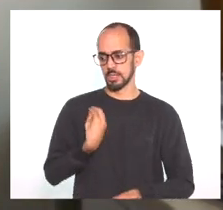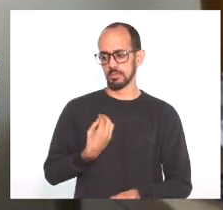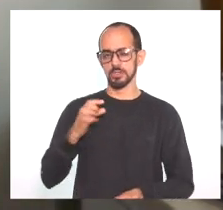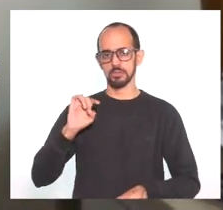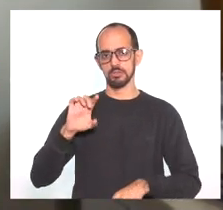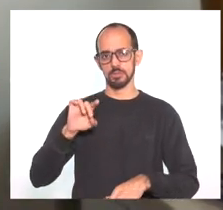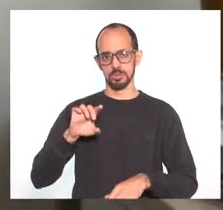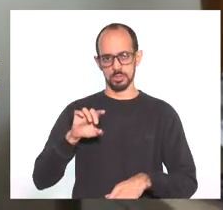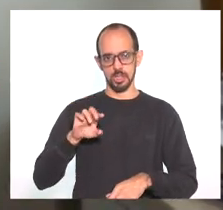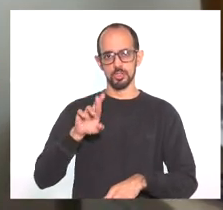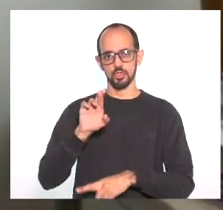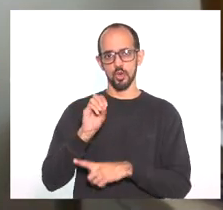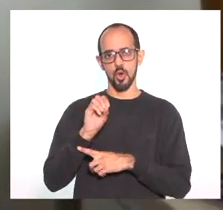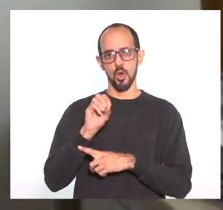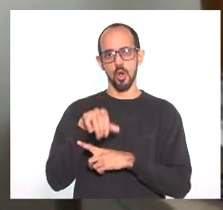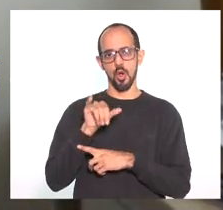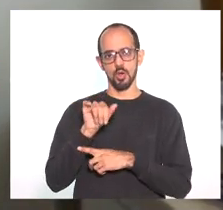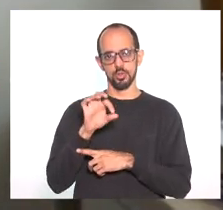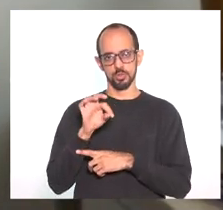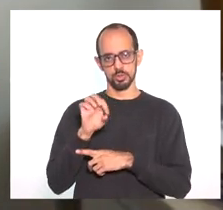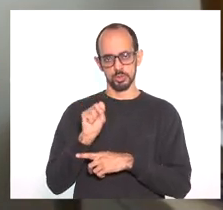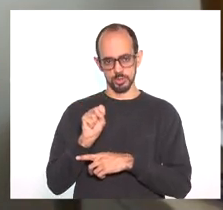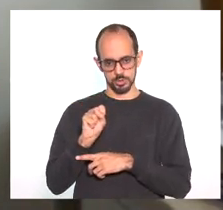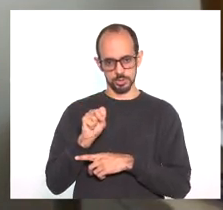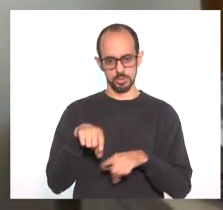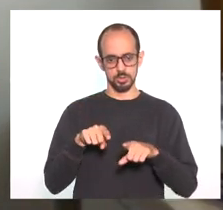que depois